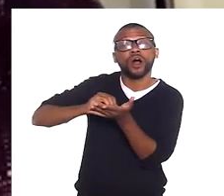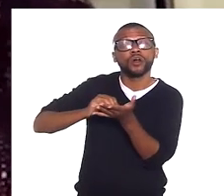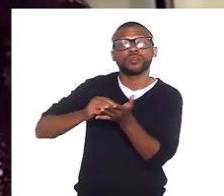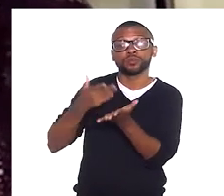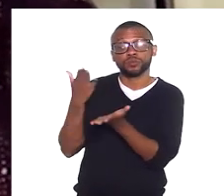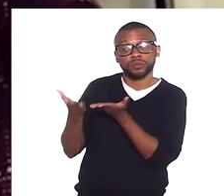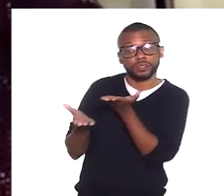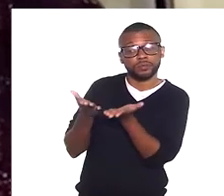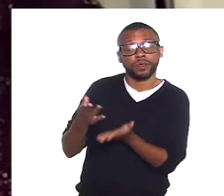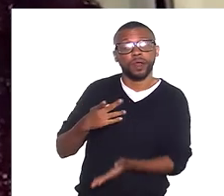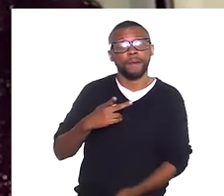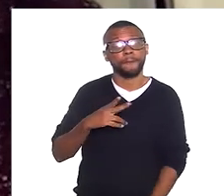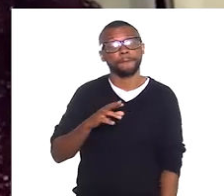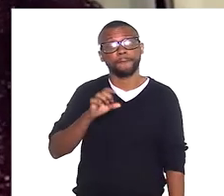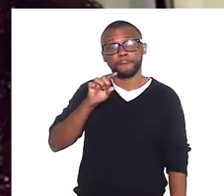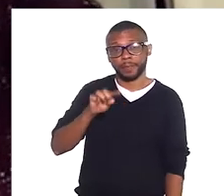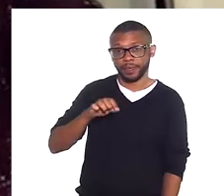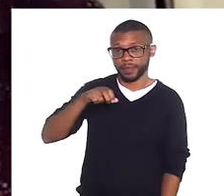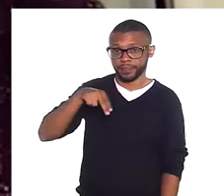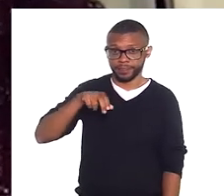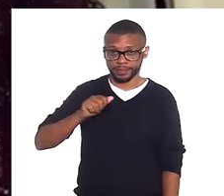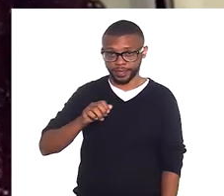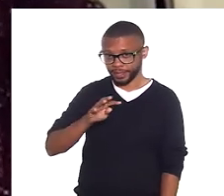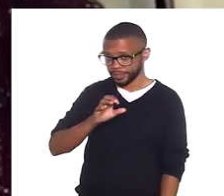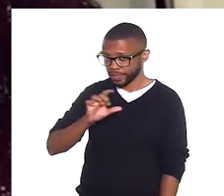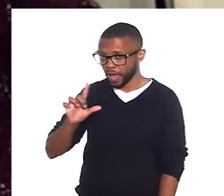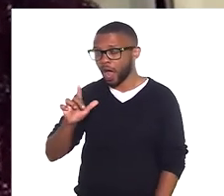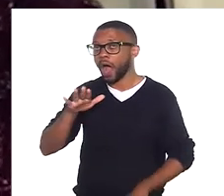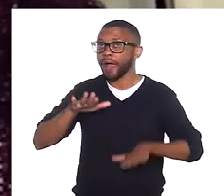de um pré-natal, às vezes há um